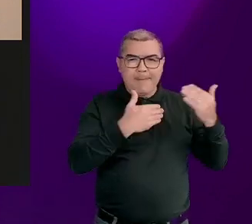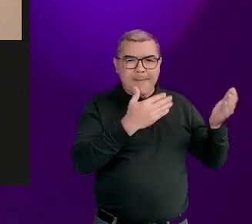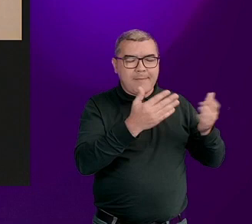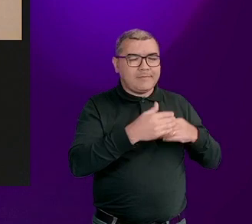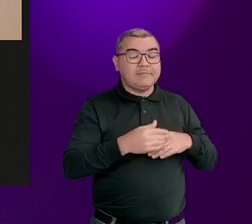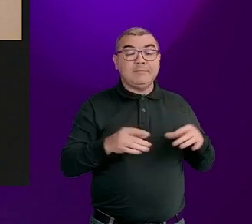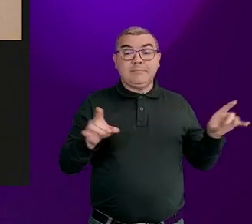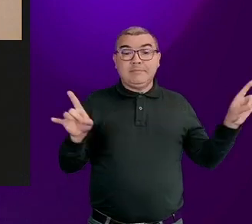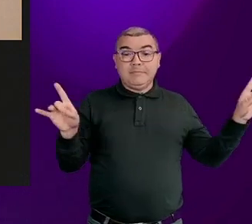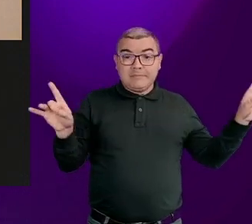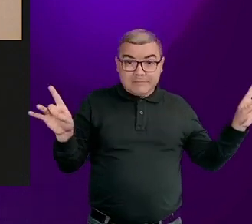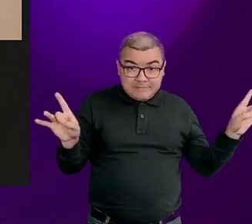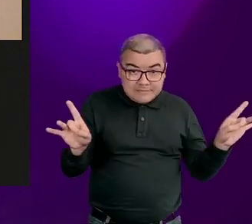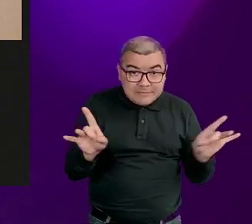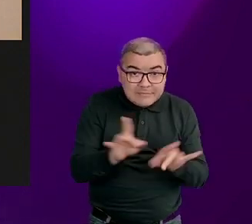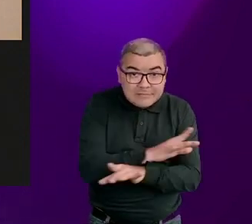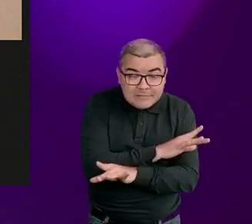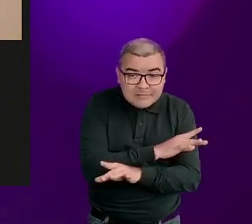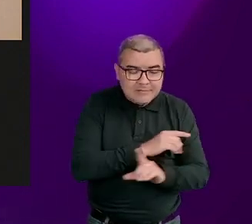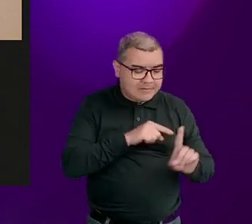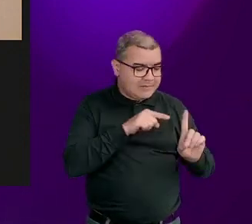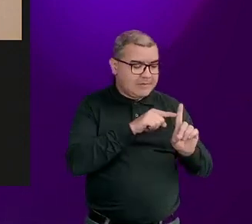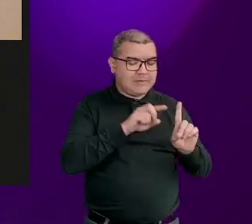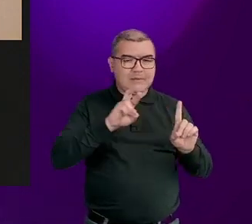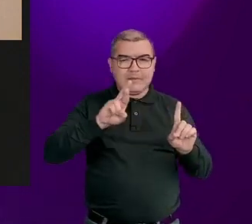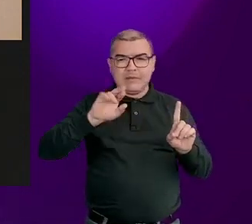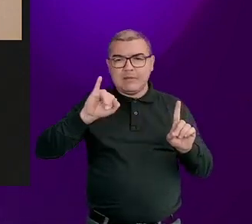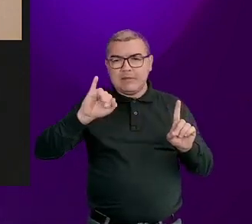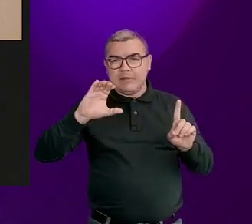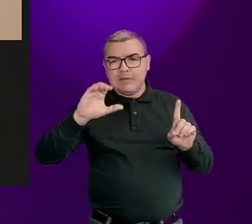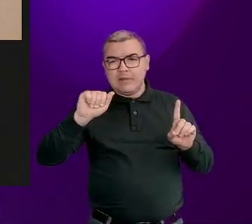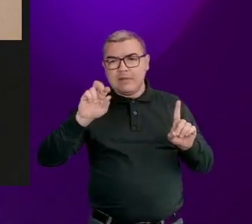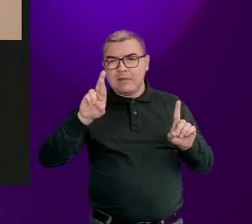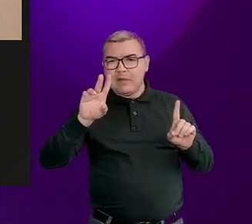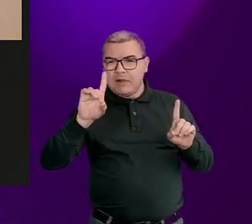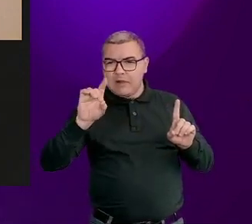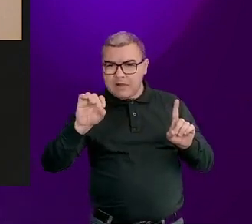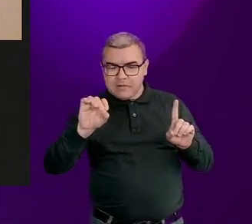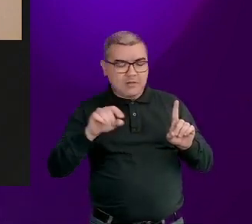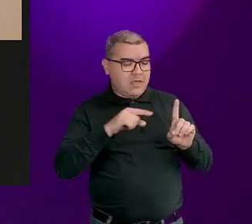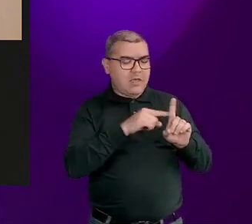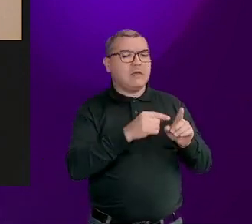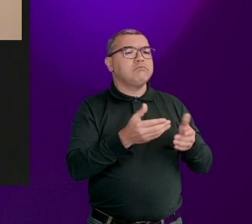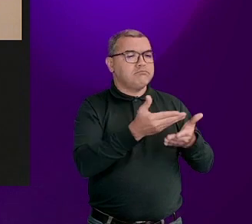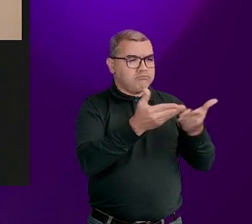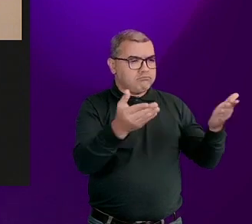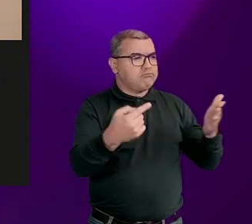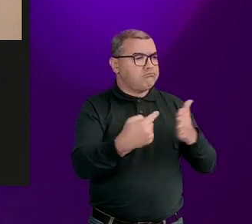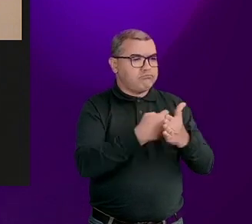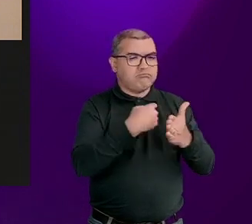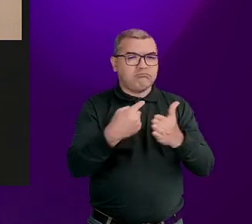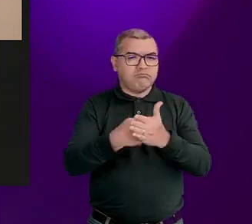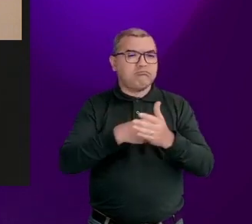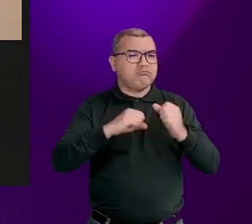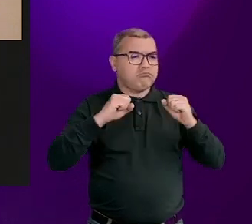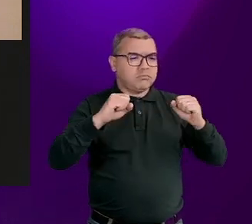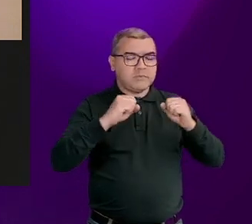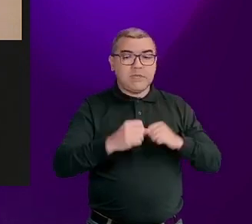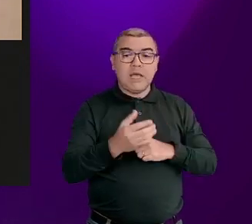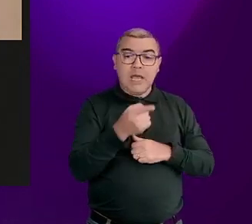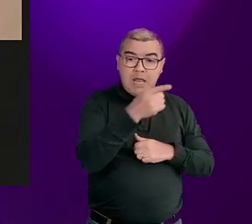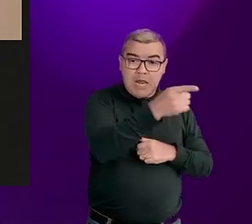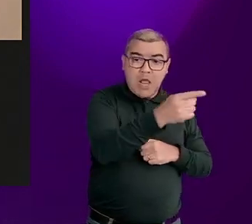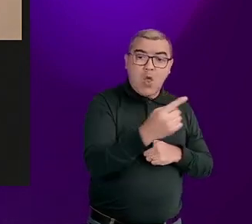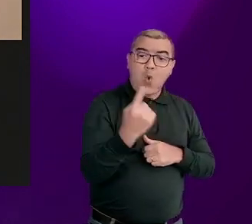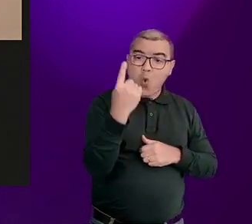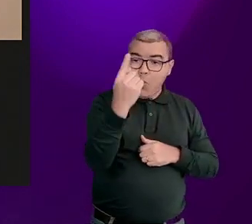nós terminamos as apresentações, o Ricardo passou a palavra para o público e, imediatamente, uma